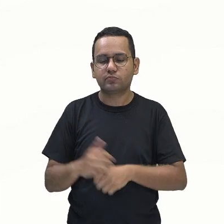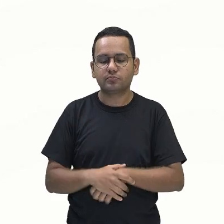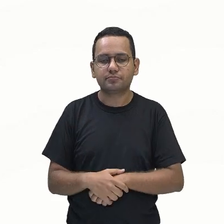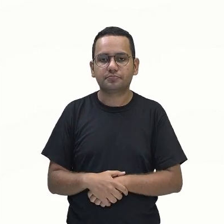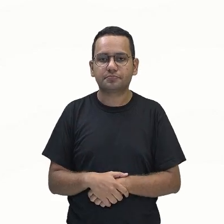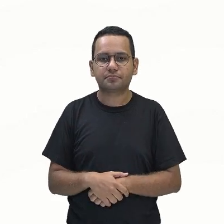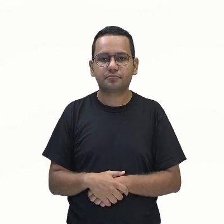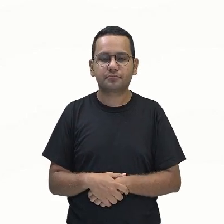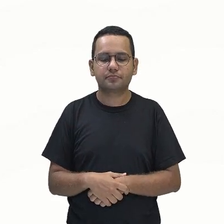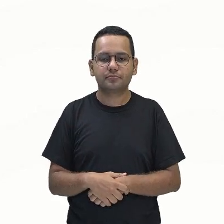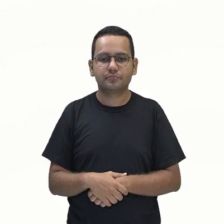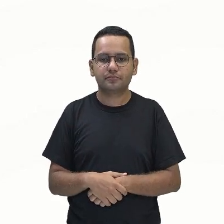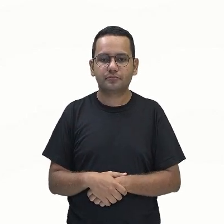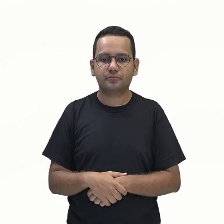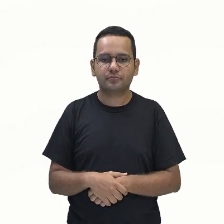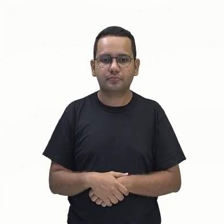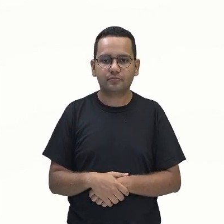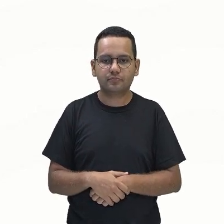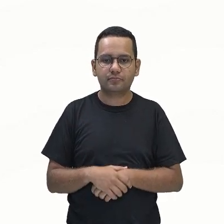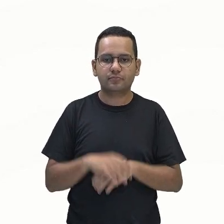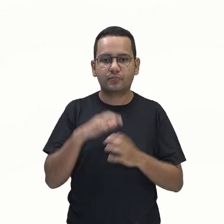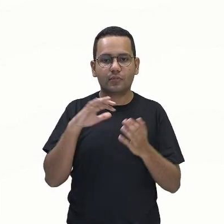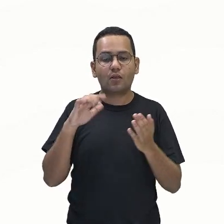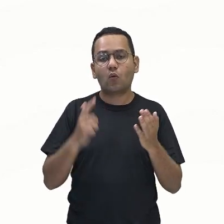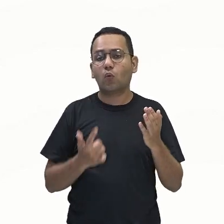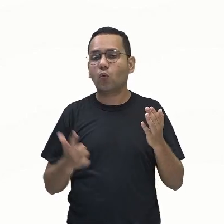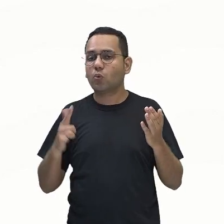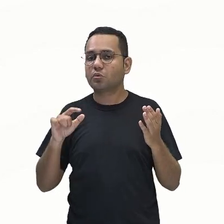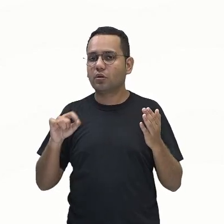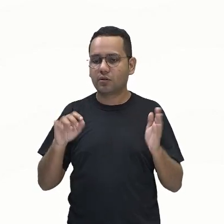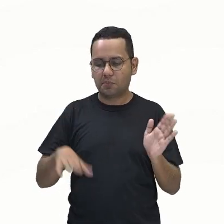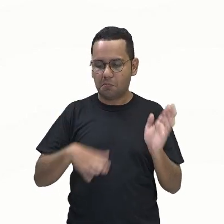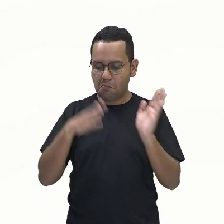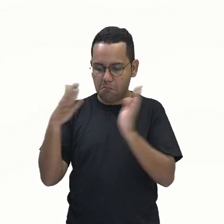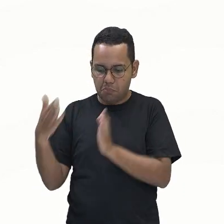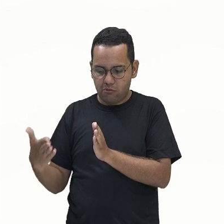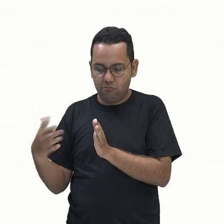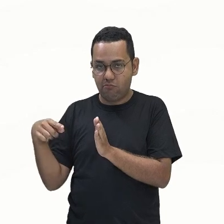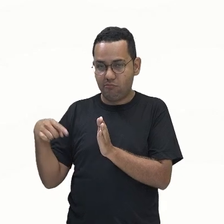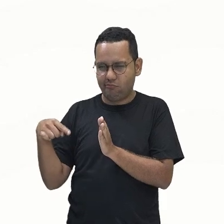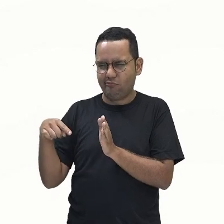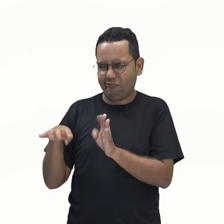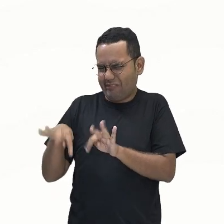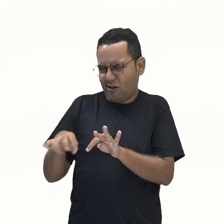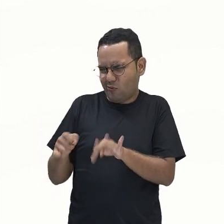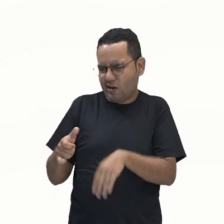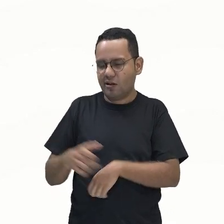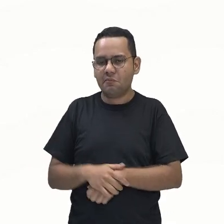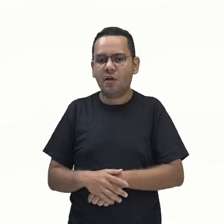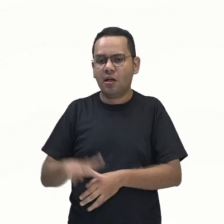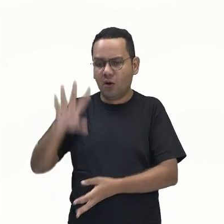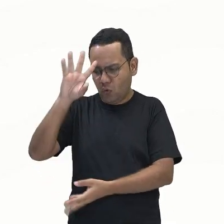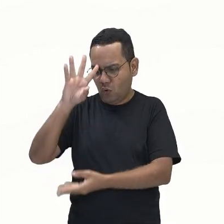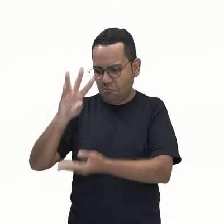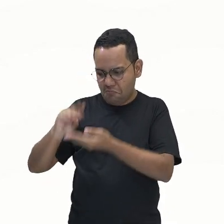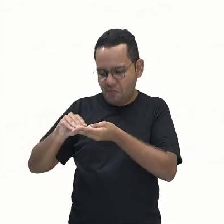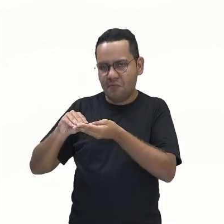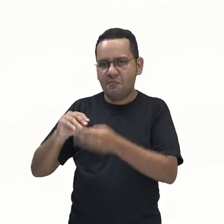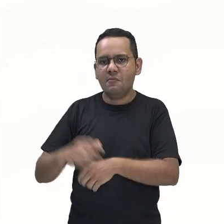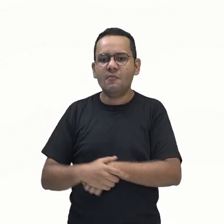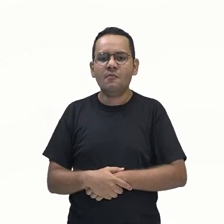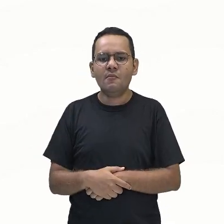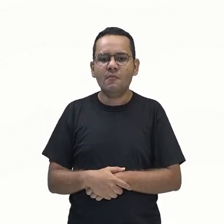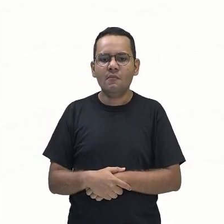você realizou. E, por último, nós vamos ter aí a conclusão. E aí,